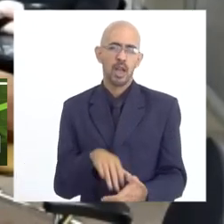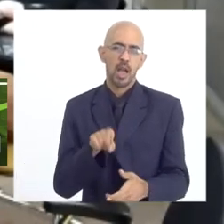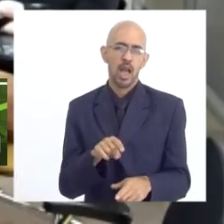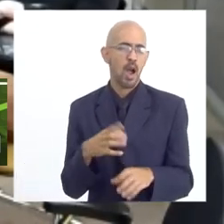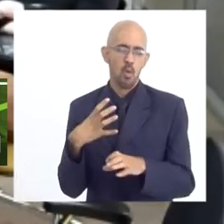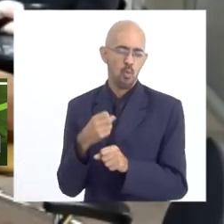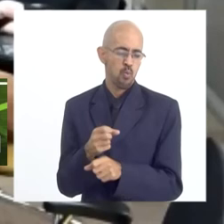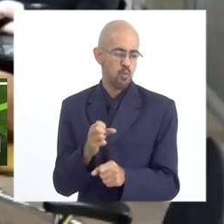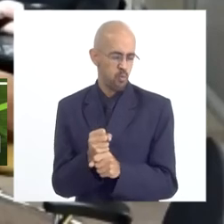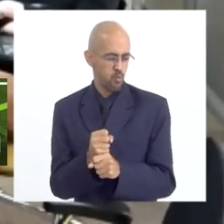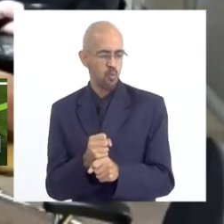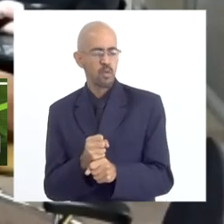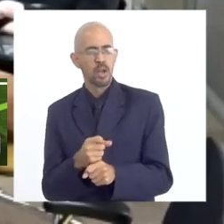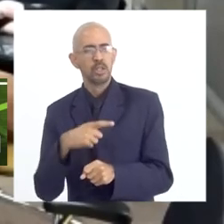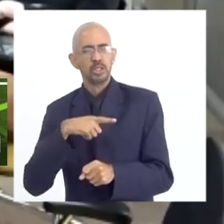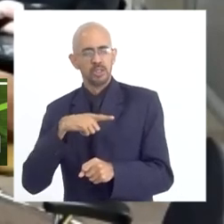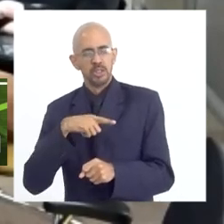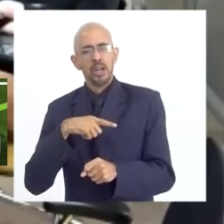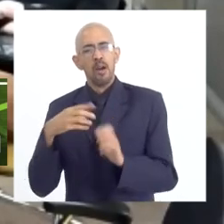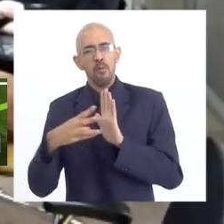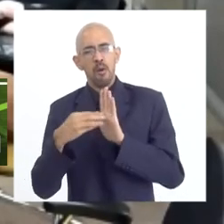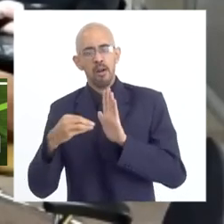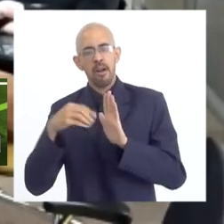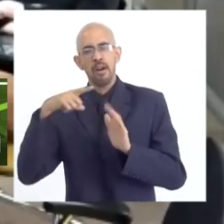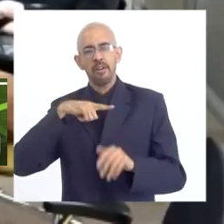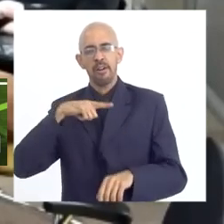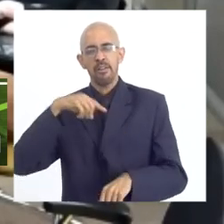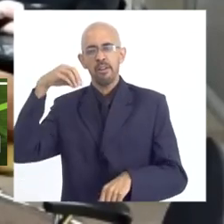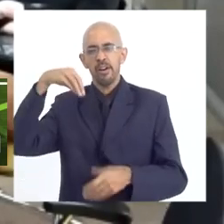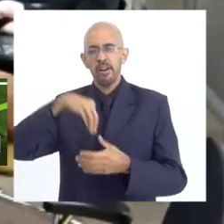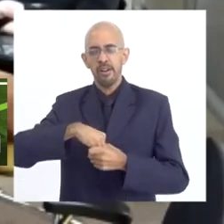nós desenvolvemos aqui dentro da própria Fazenda.